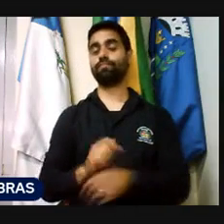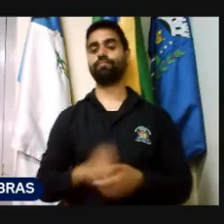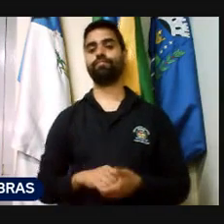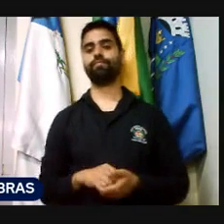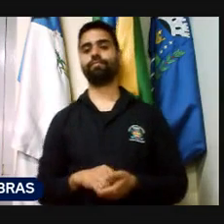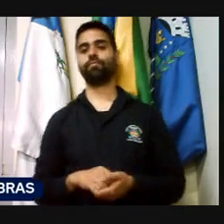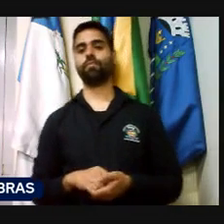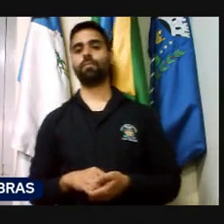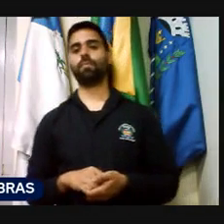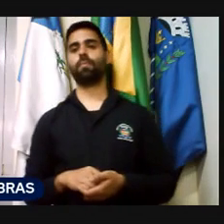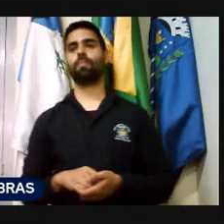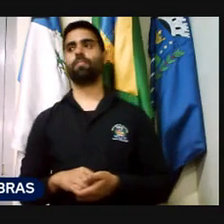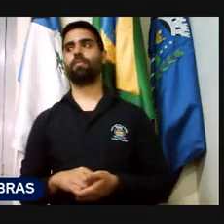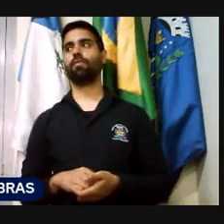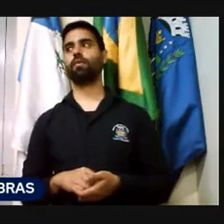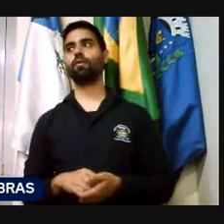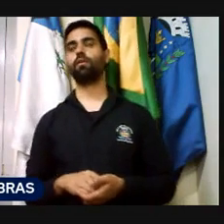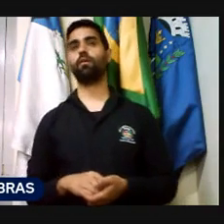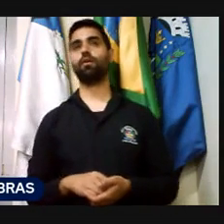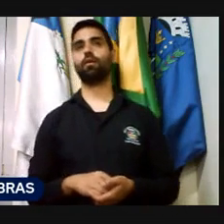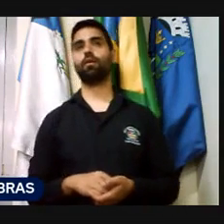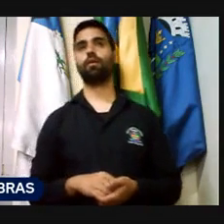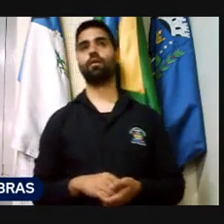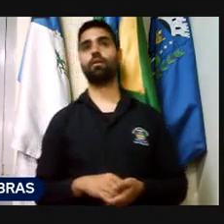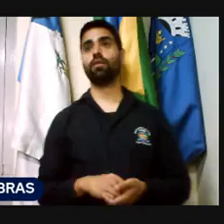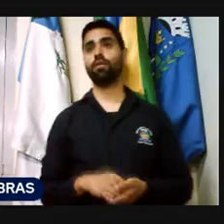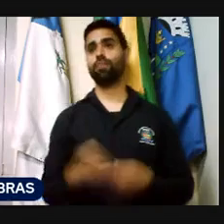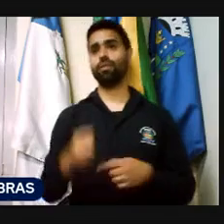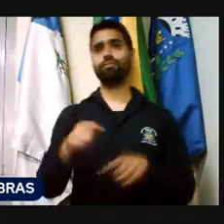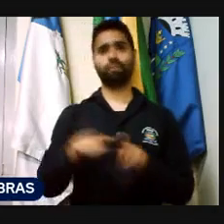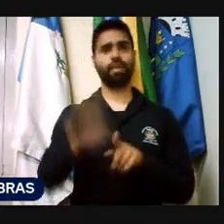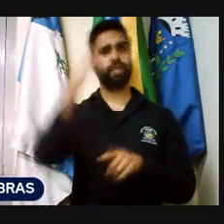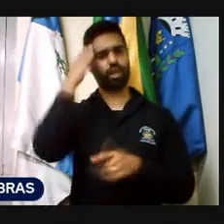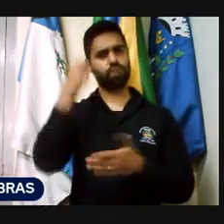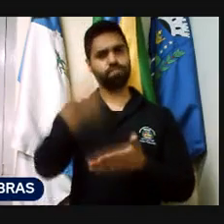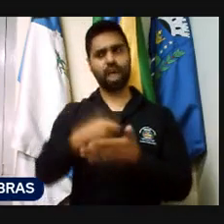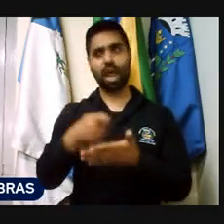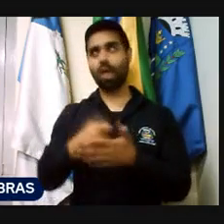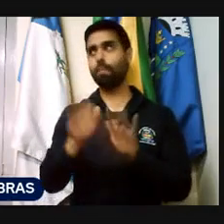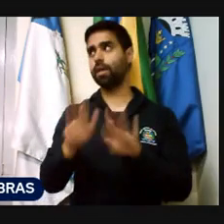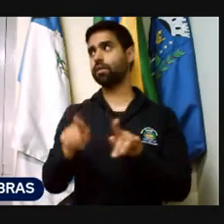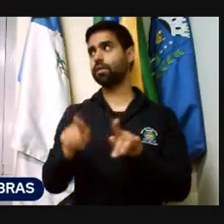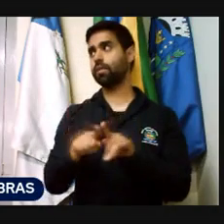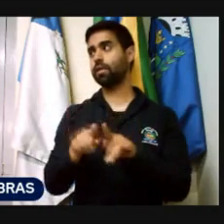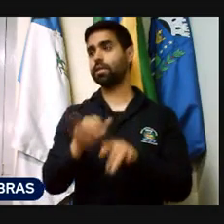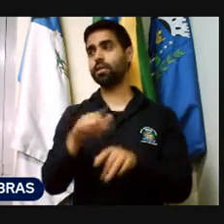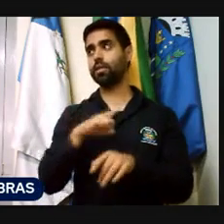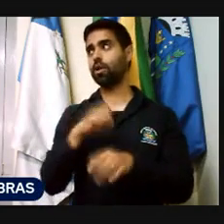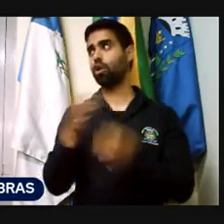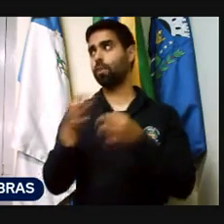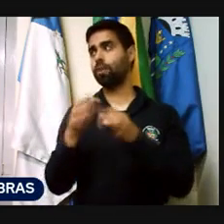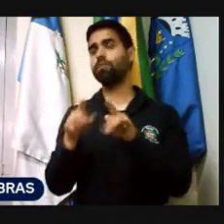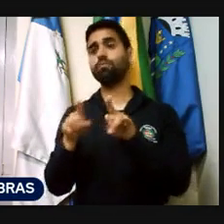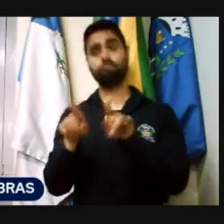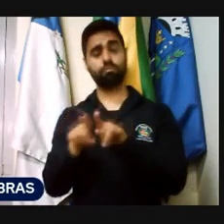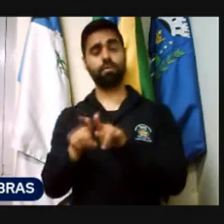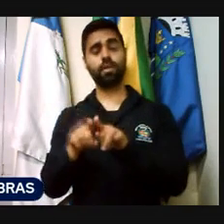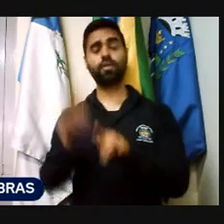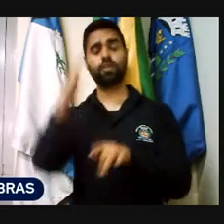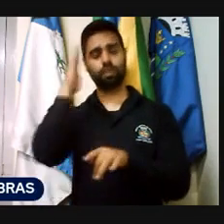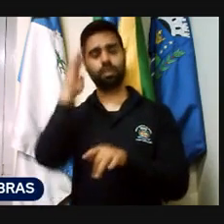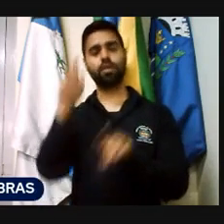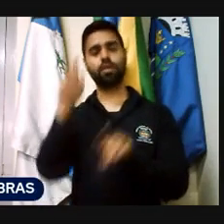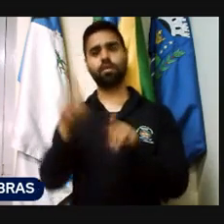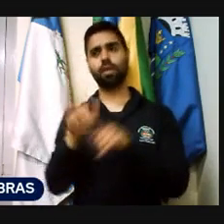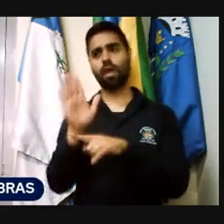ter aí esse olhar na hora de fazer a cobrança, cobrar, mas também na hora que chegar uma proposta dessa, a gente também está aí